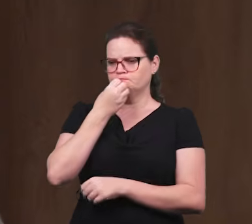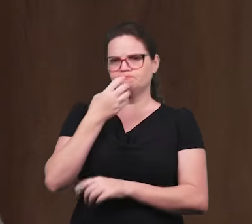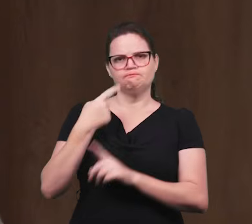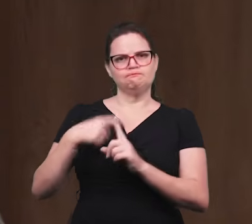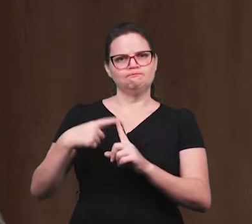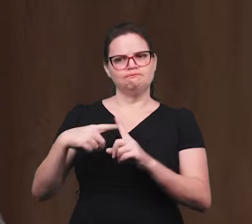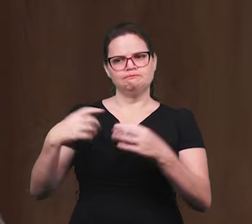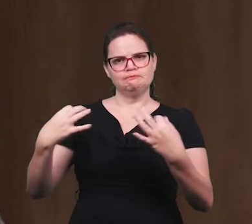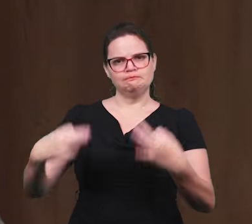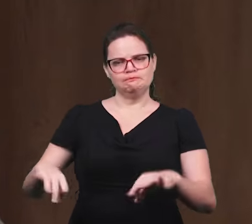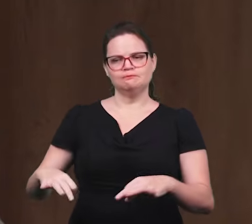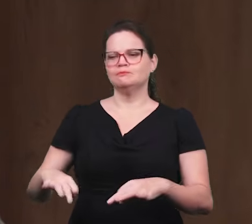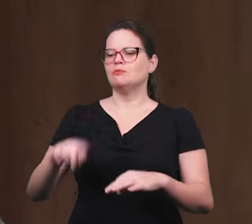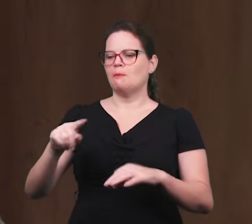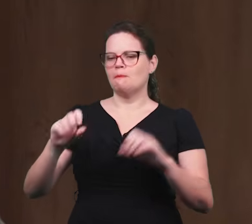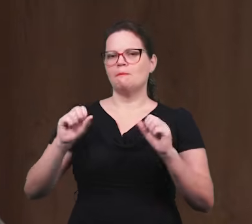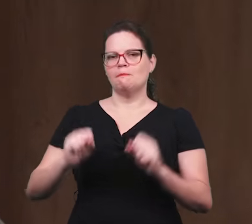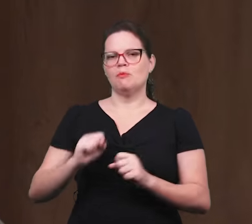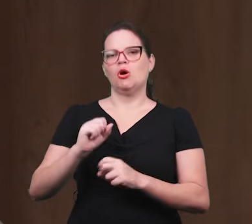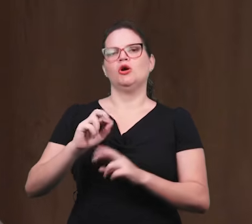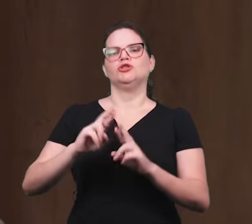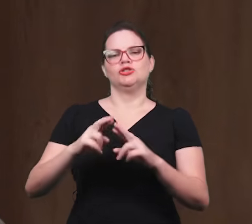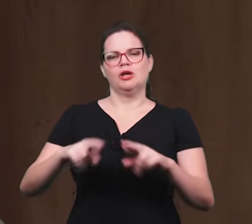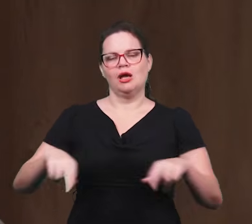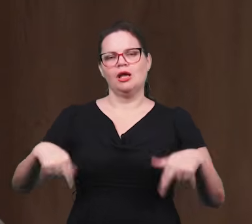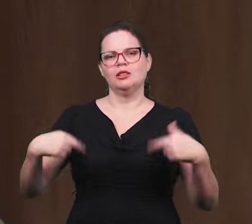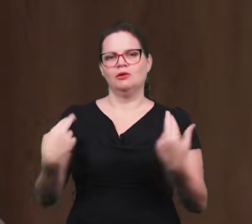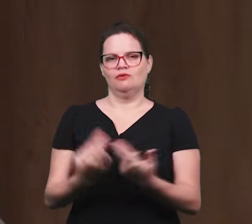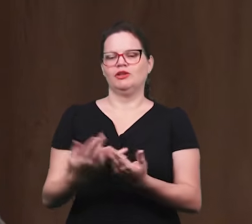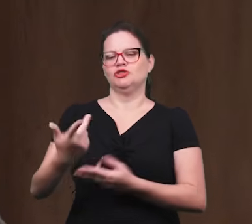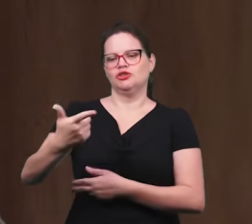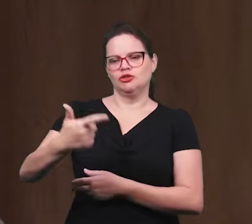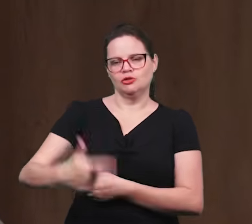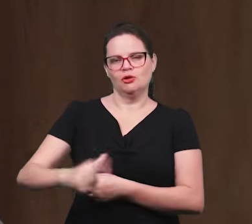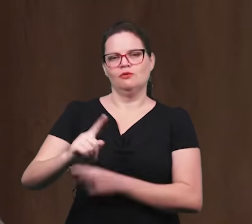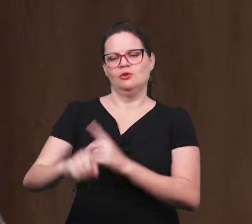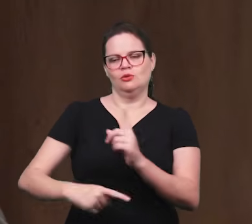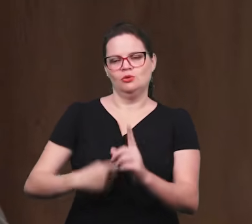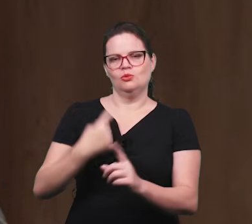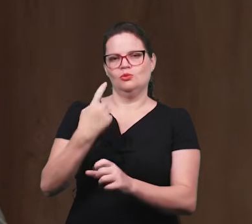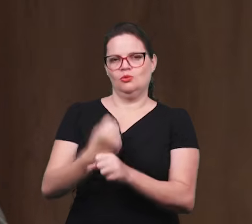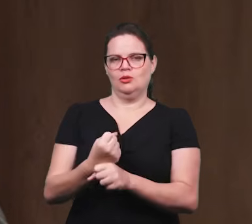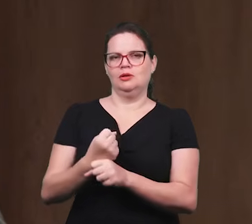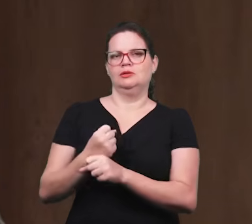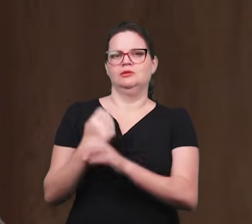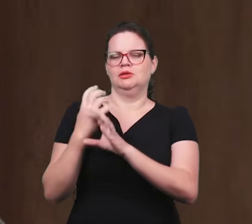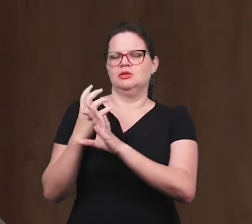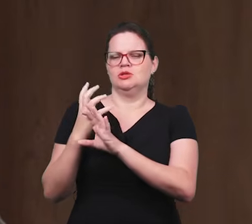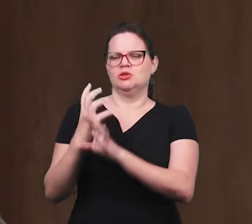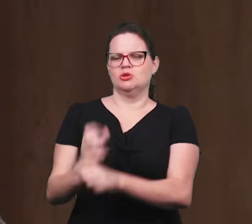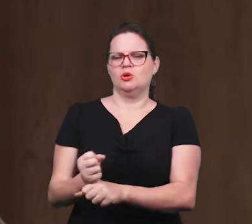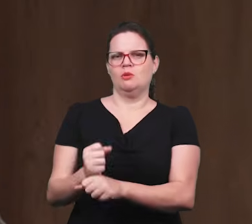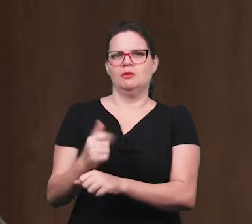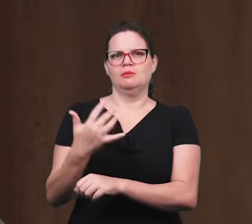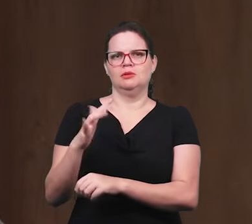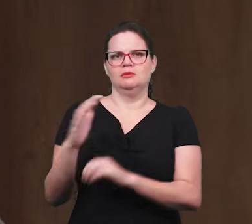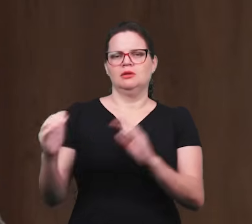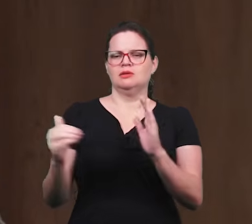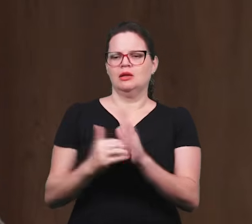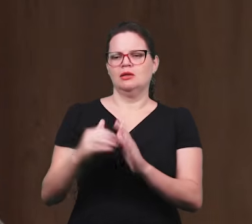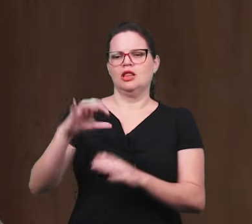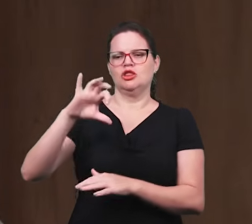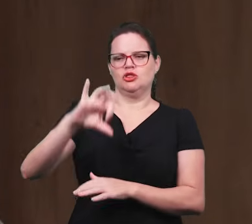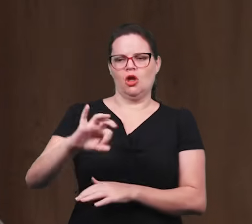renovar esse período mais um ano e assim sucessivamente até um total de praticamente 9 anos, que